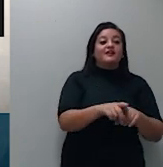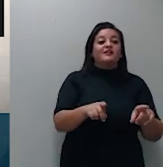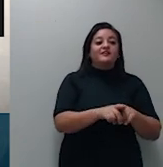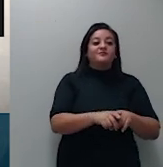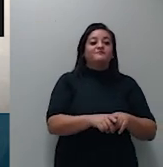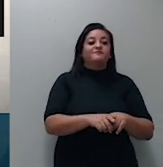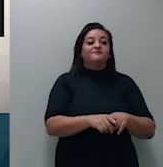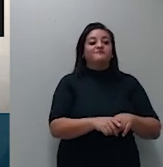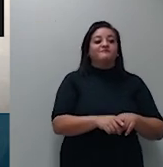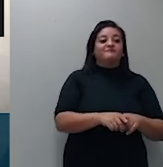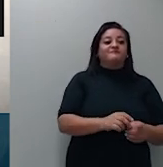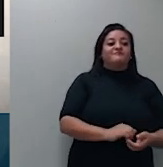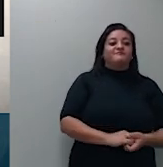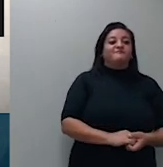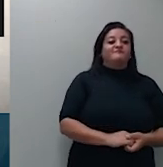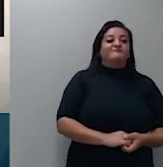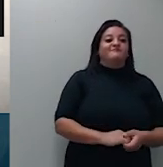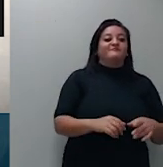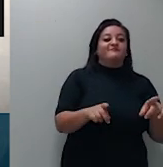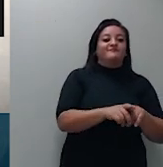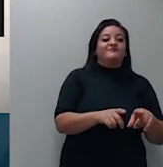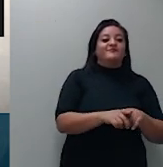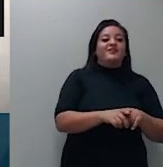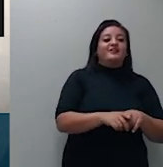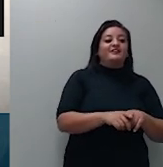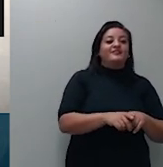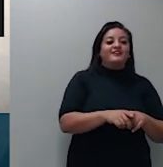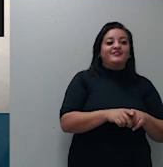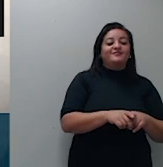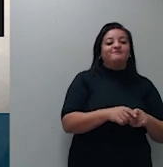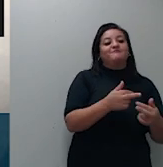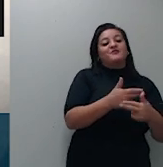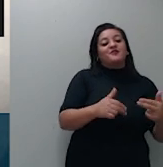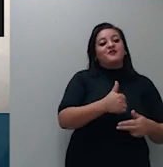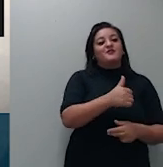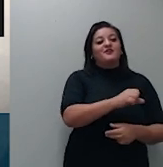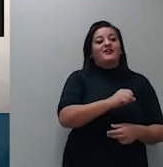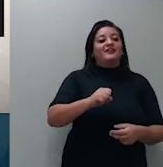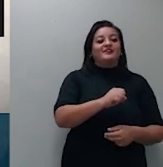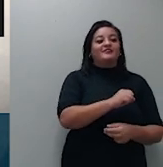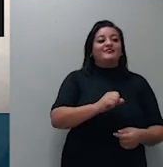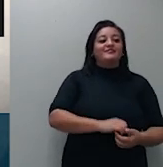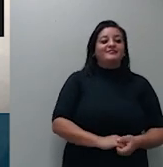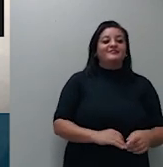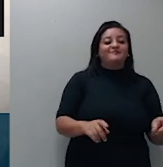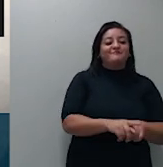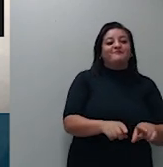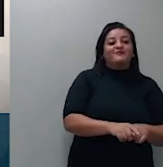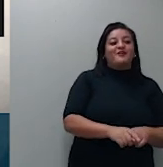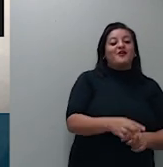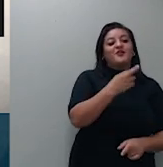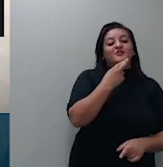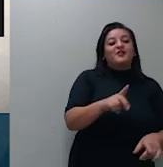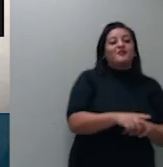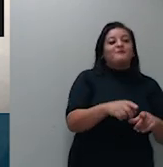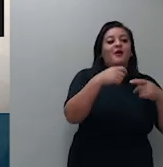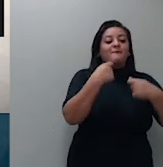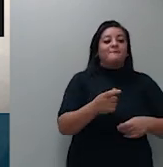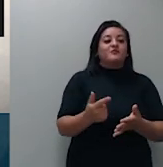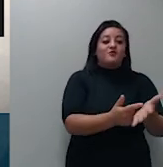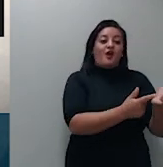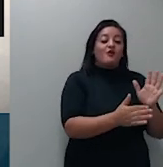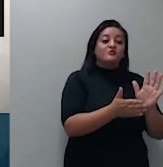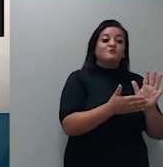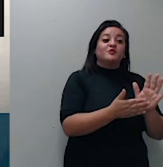bens foram transmitidos com a morte da mãe de 1988 com efeito